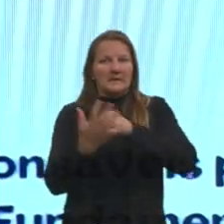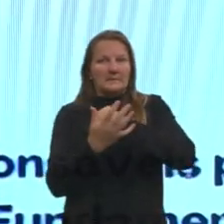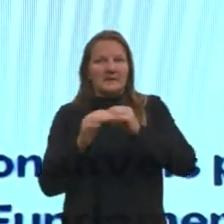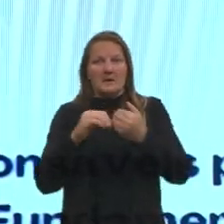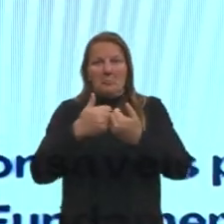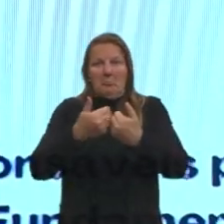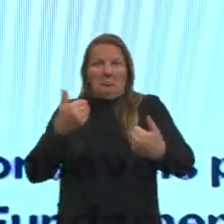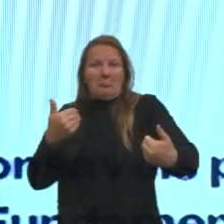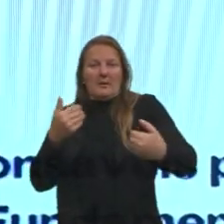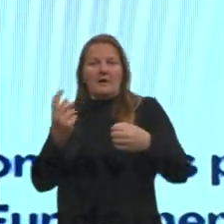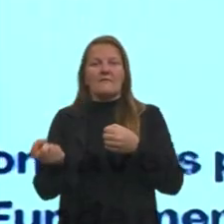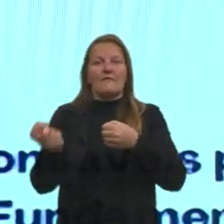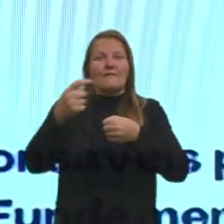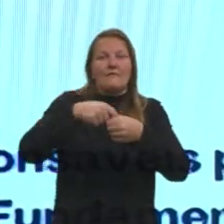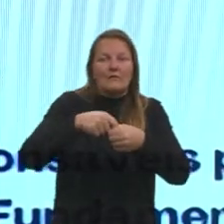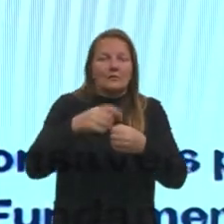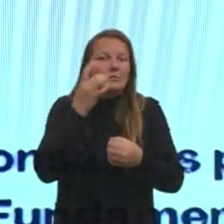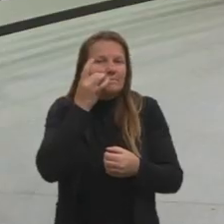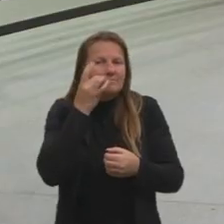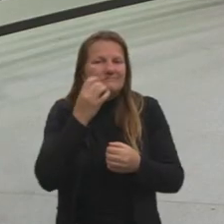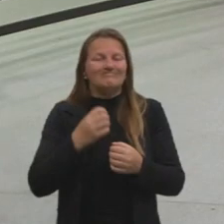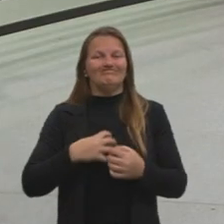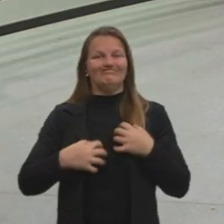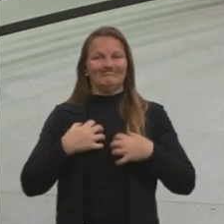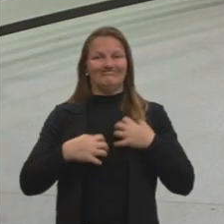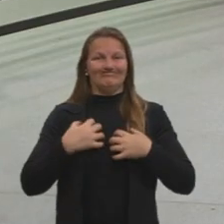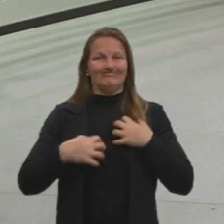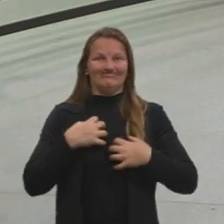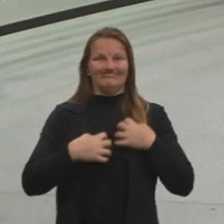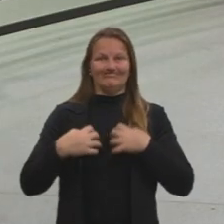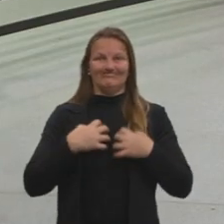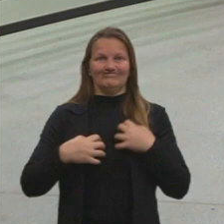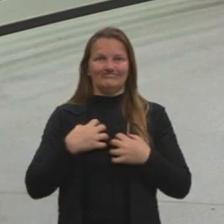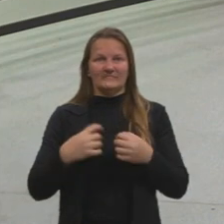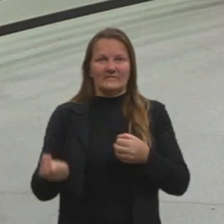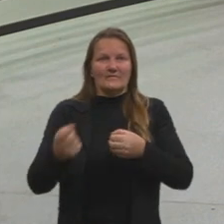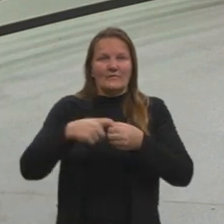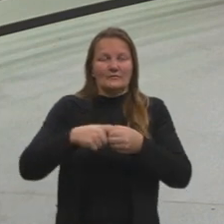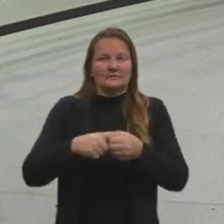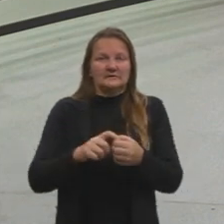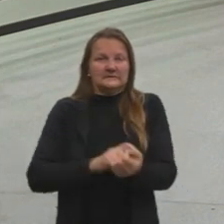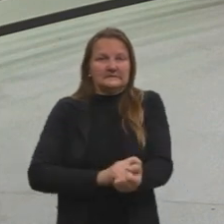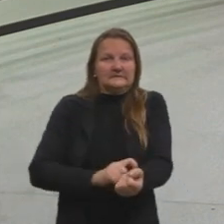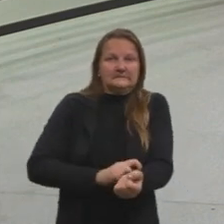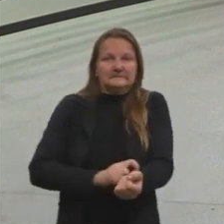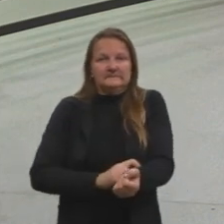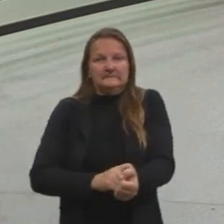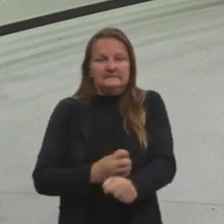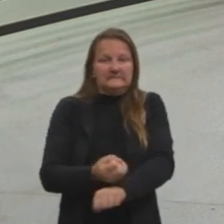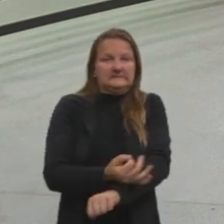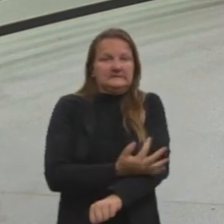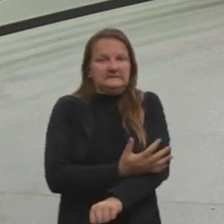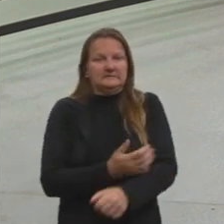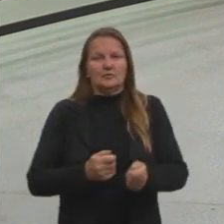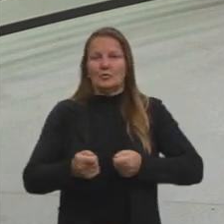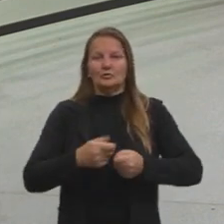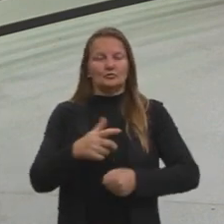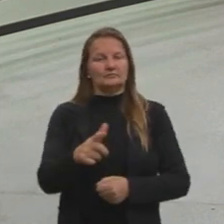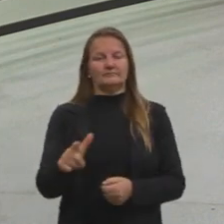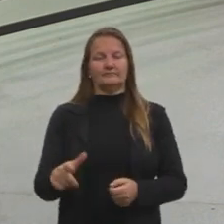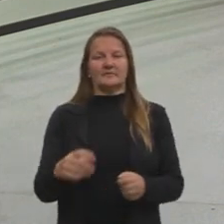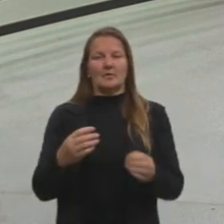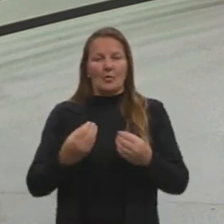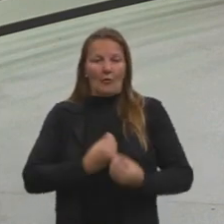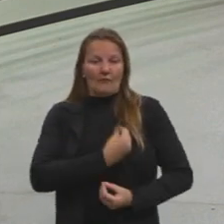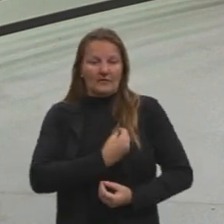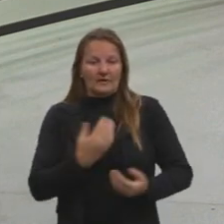que nós vivenciamos aí na prática O Retorno das aula presenciais estar na escola né conviver com os colegas